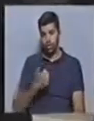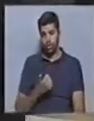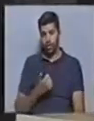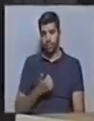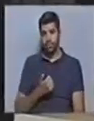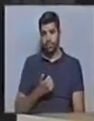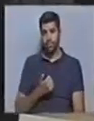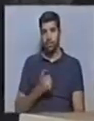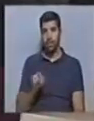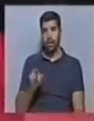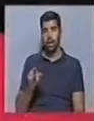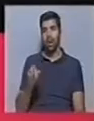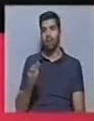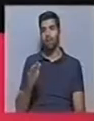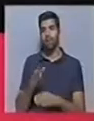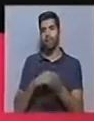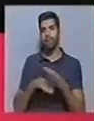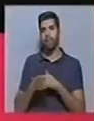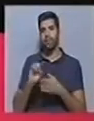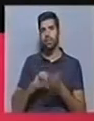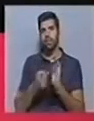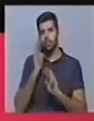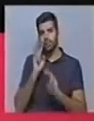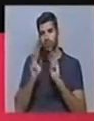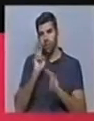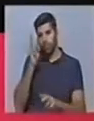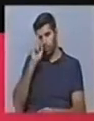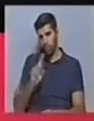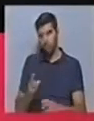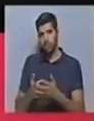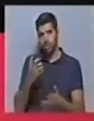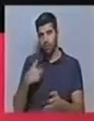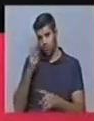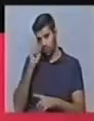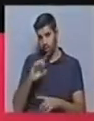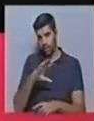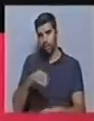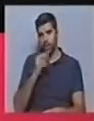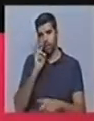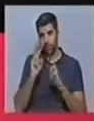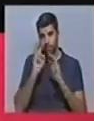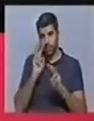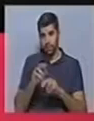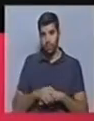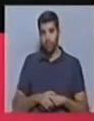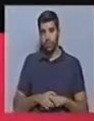Conquinha, onde está a ser realizado um rastreio visual neste dia em que se assinala o Dia Mundial da Visão. Bem. Ora, viva Joana!